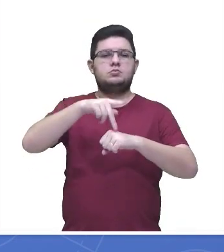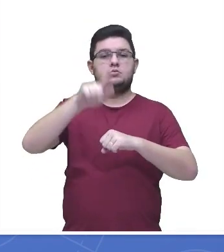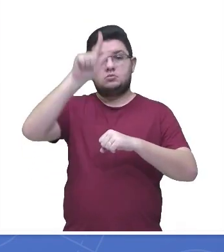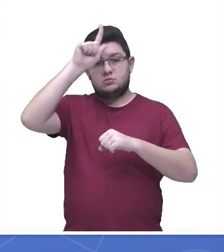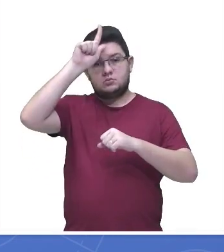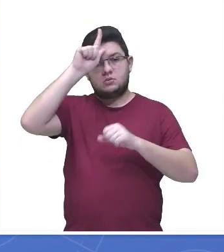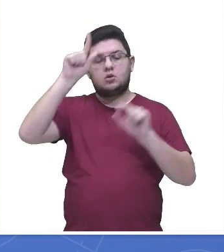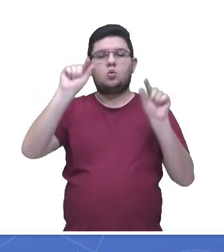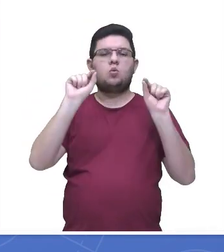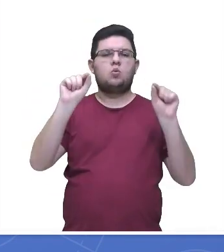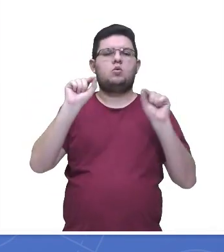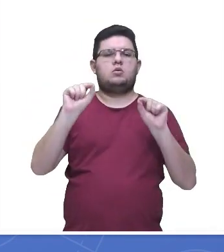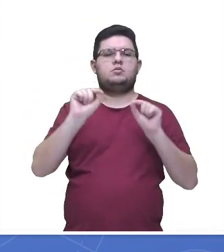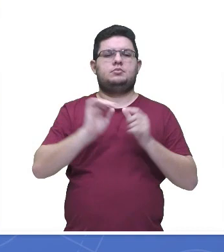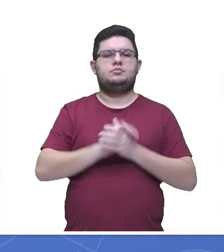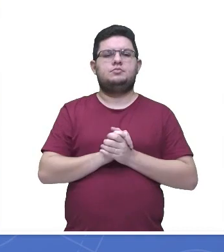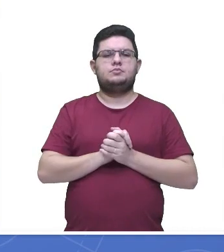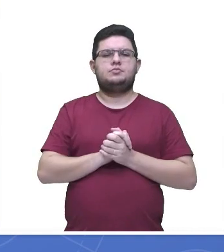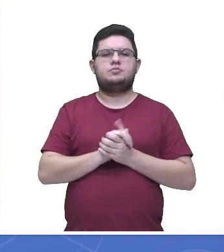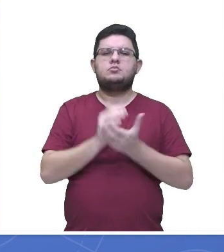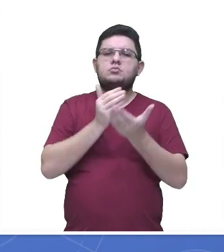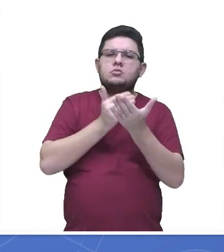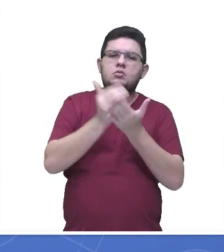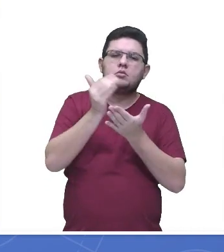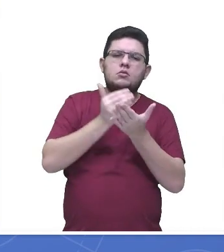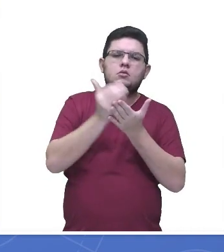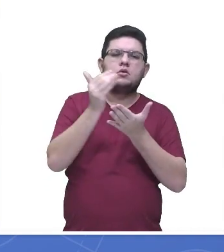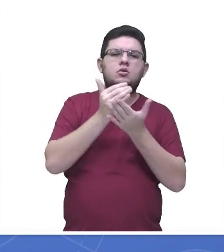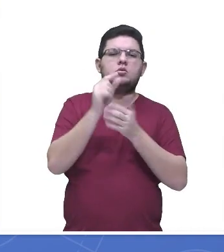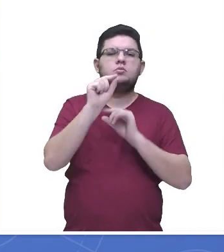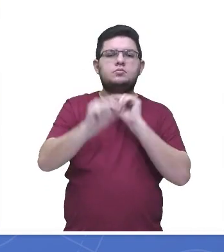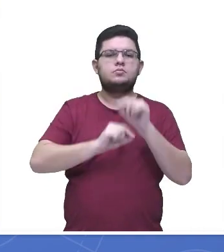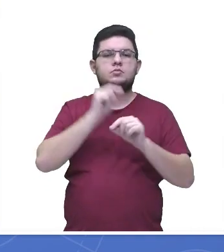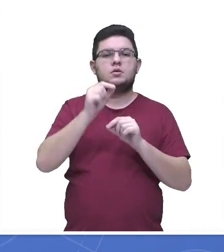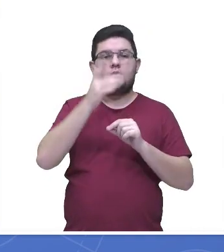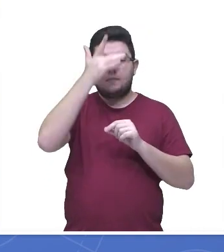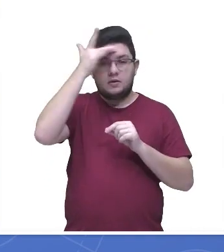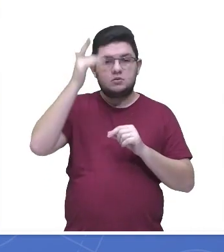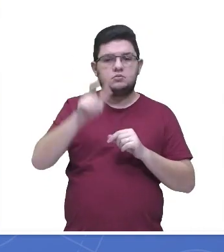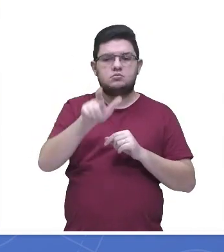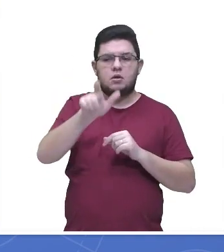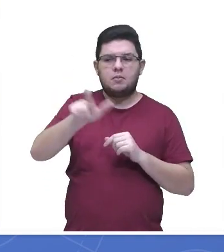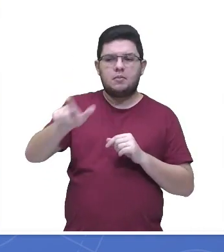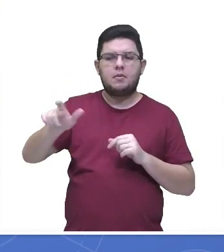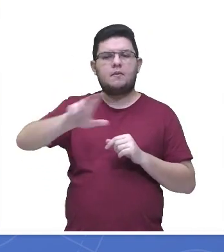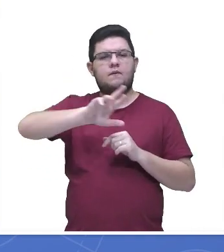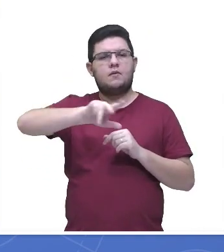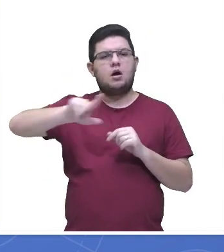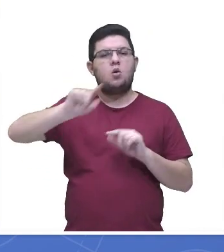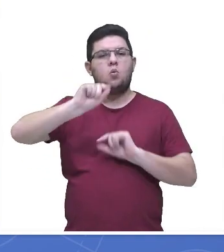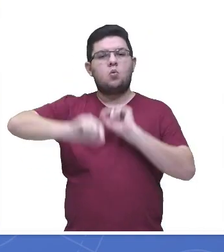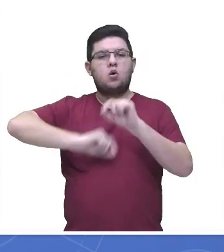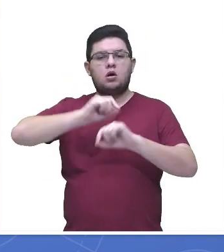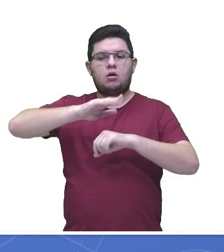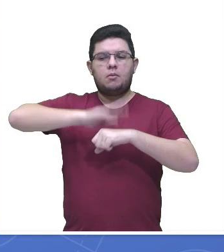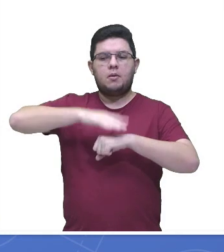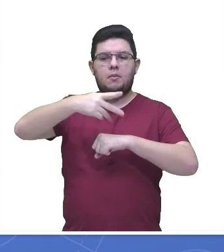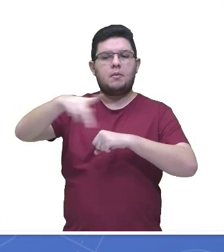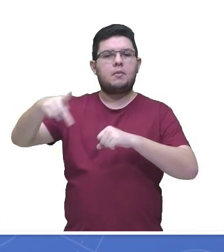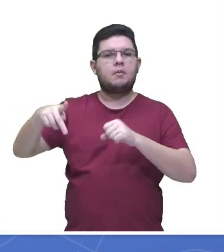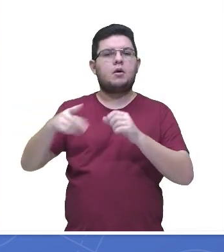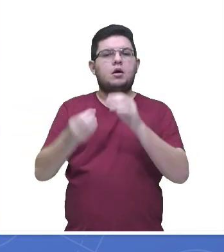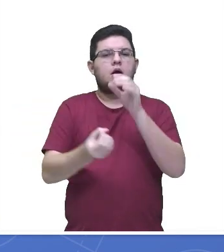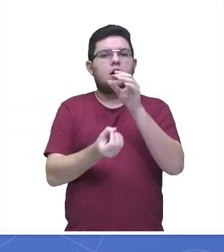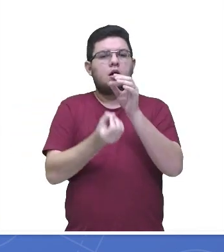Vai começar a aparecer a palavra artistas. Muitos vão assinar suas obras de arte. entendeu?